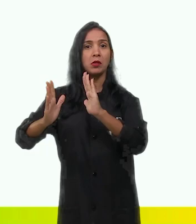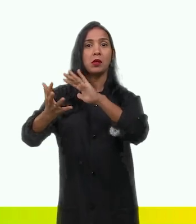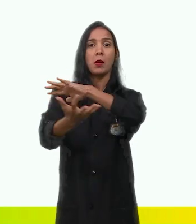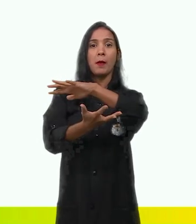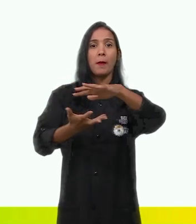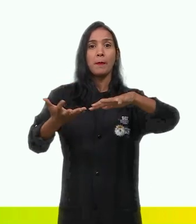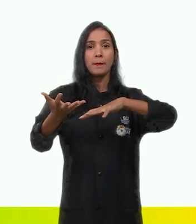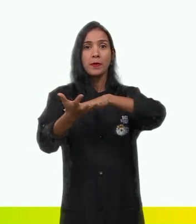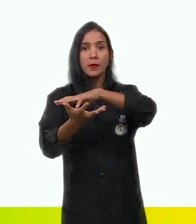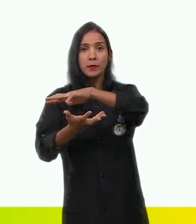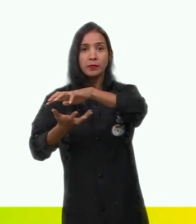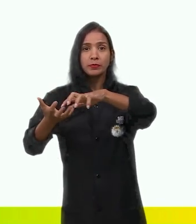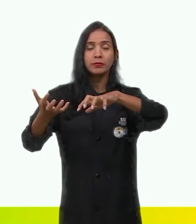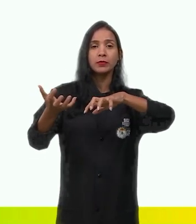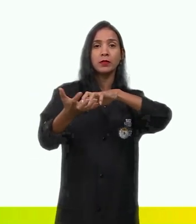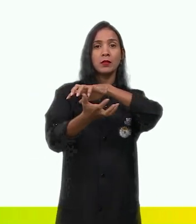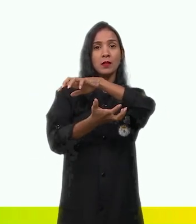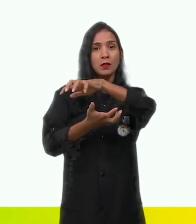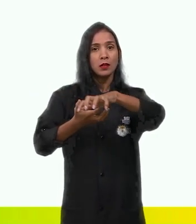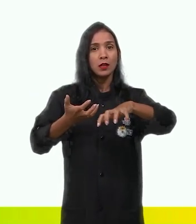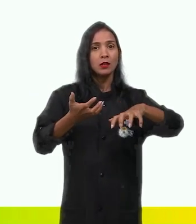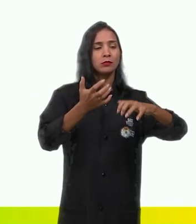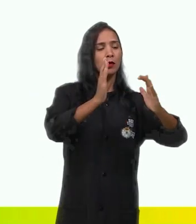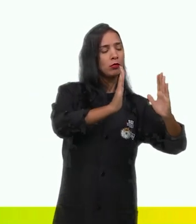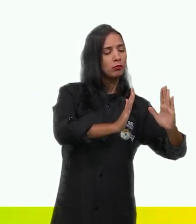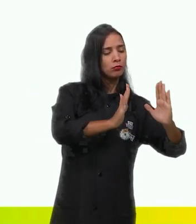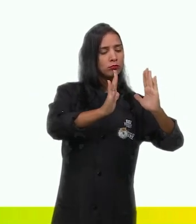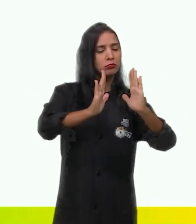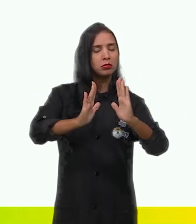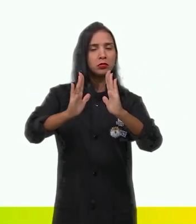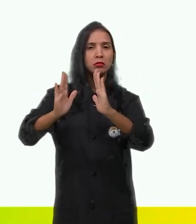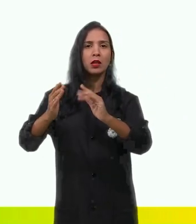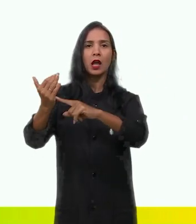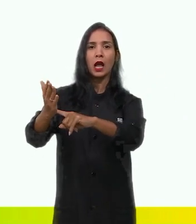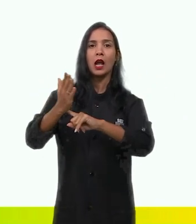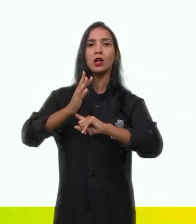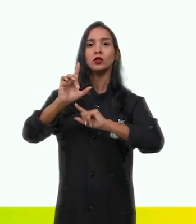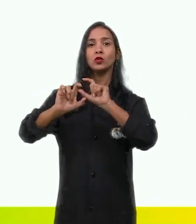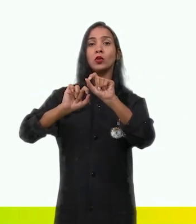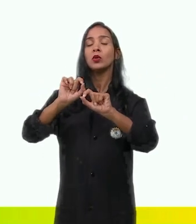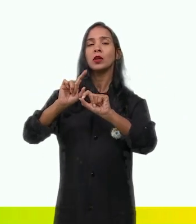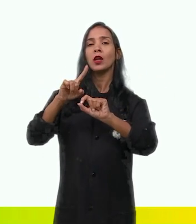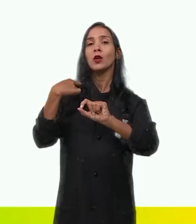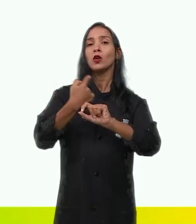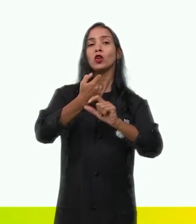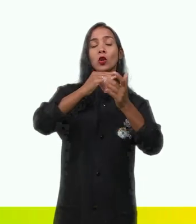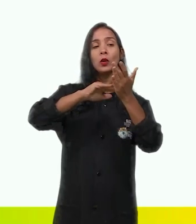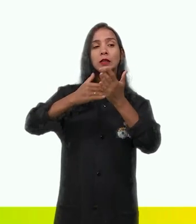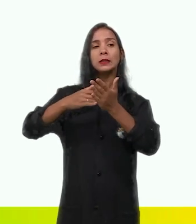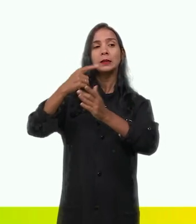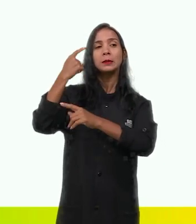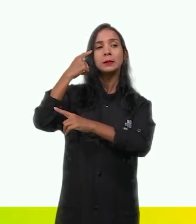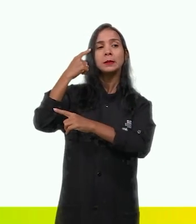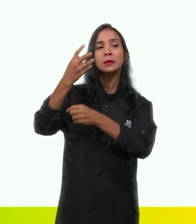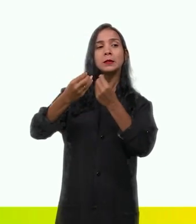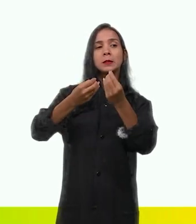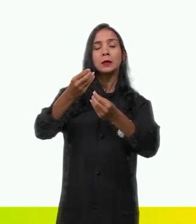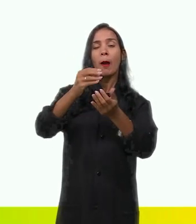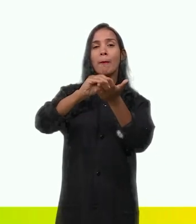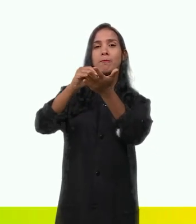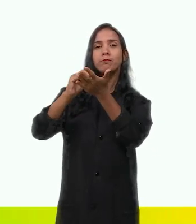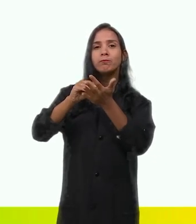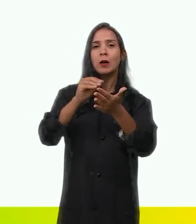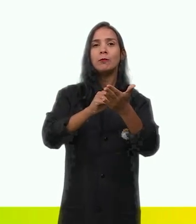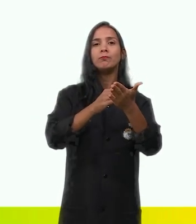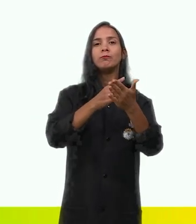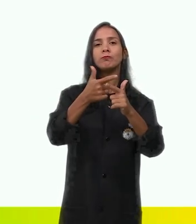qual passaram, né, aí as revoluções, nos ajuda a interpretar crises políticas atuais e processos de